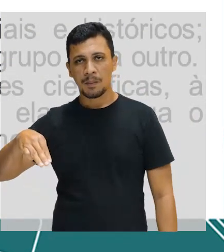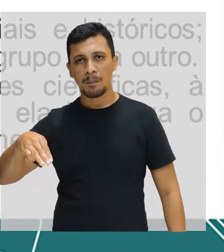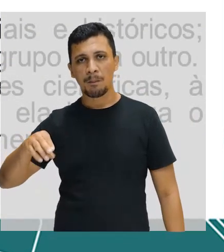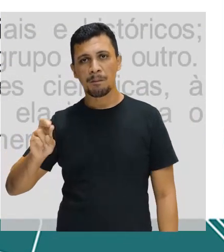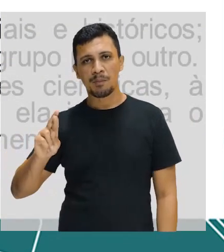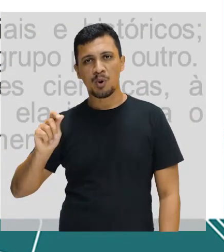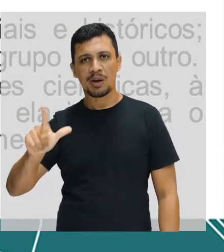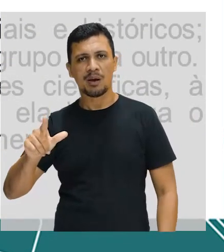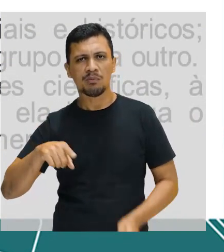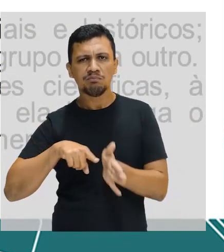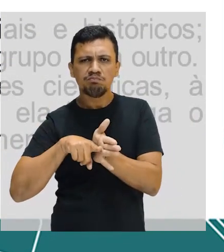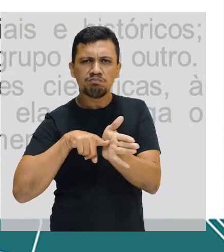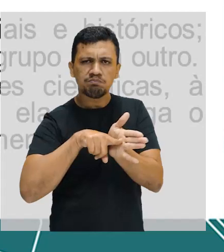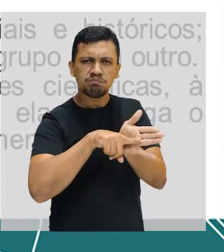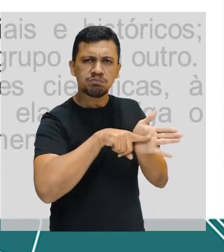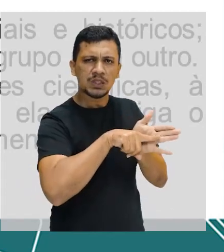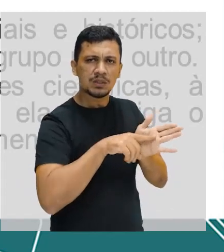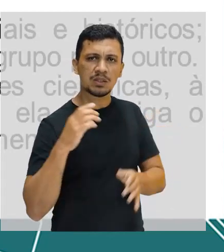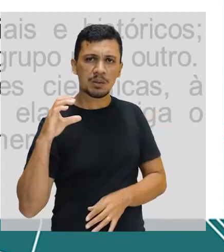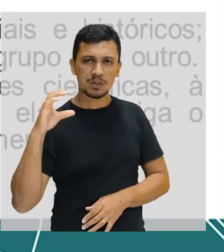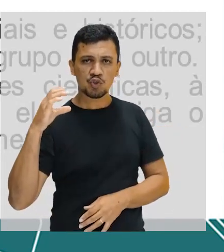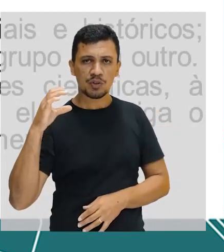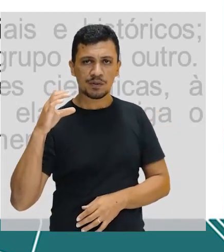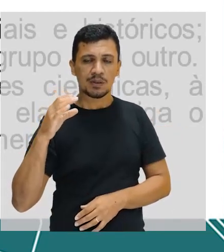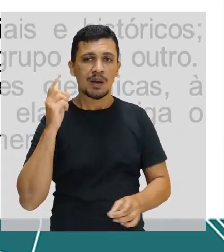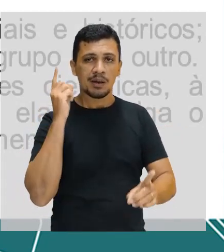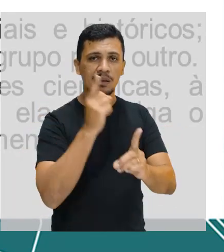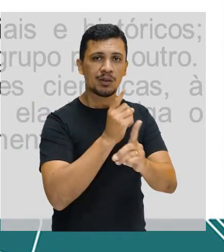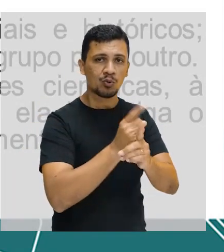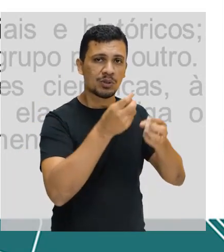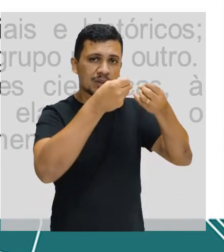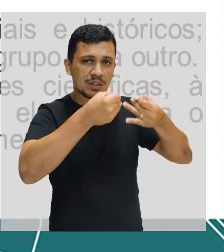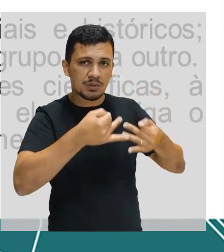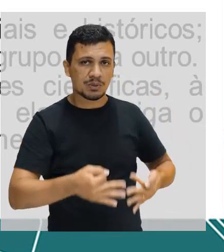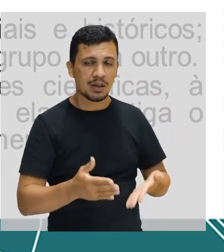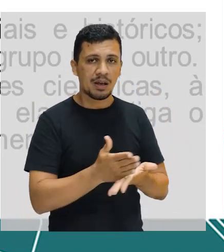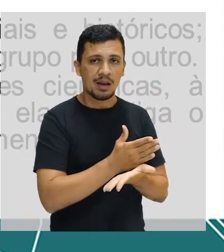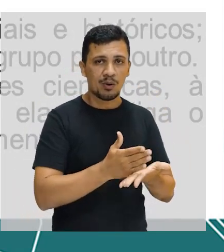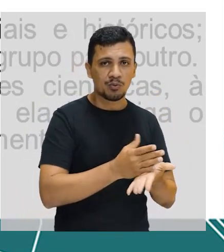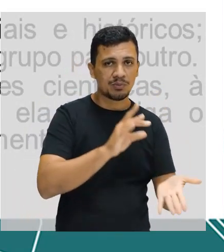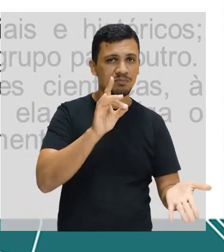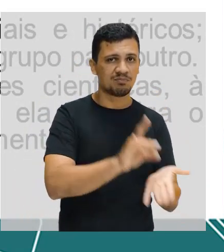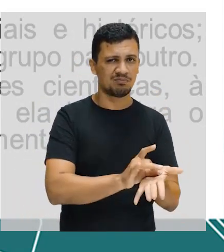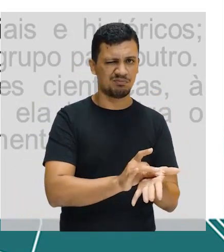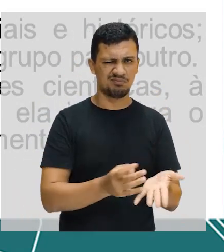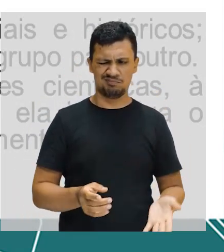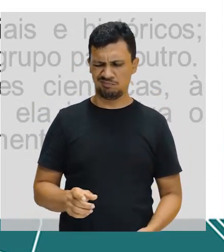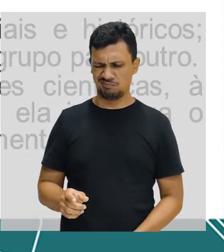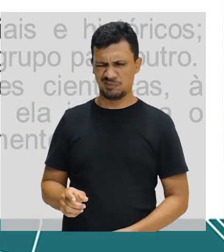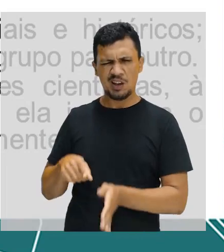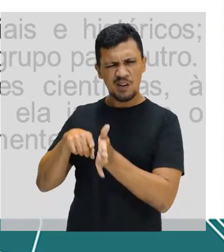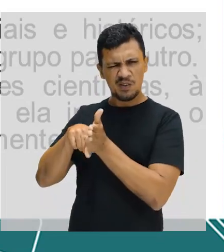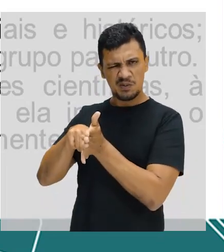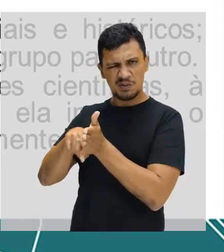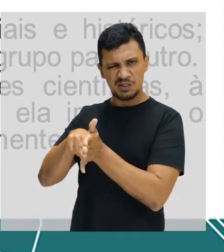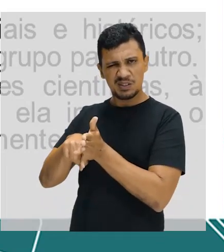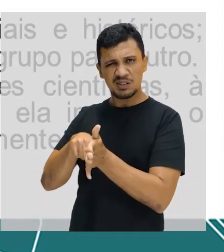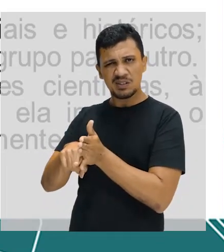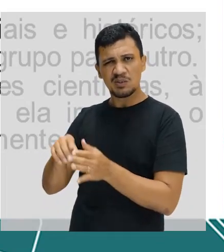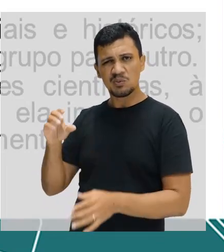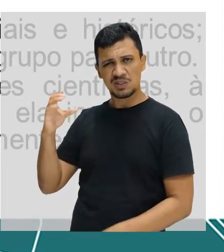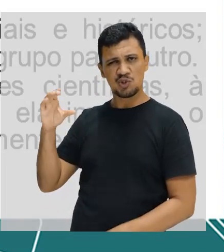investigações científicas, as explicações de determinadas realidades. Investigações científicas já pegou pesado, né, gente?